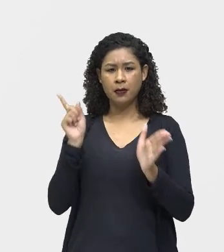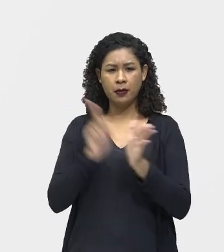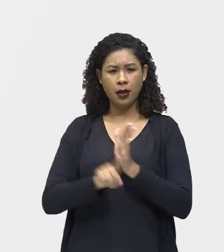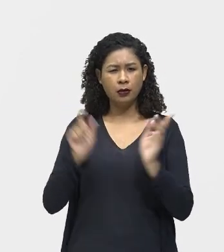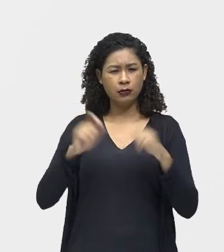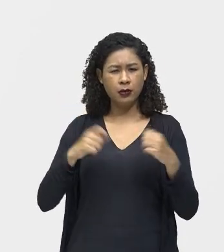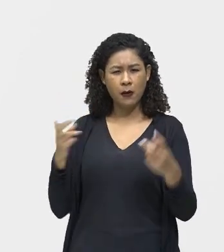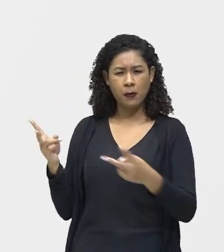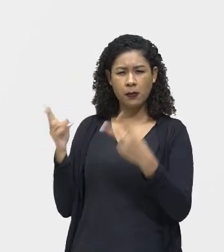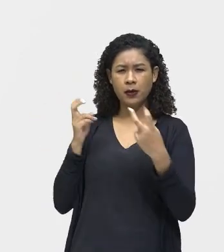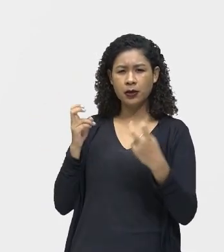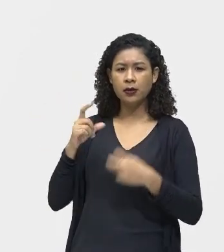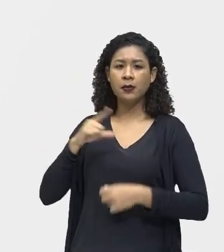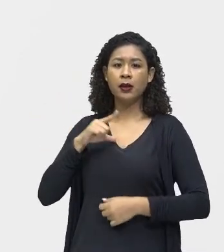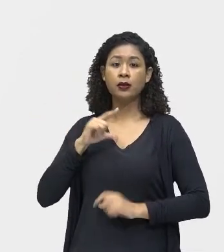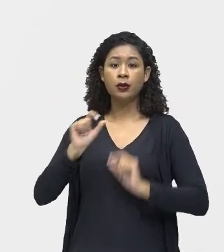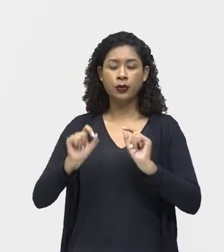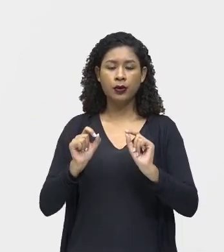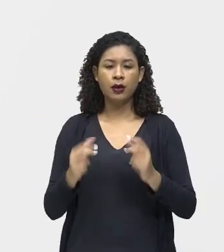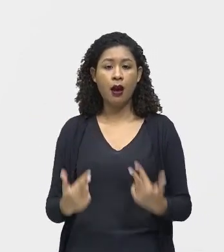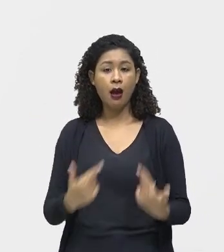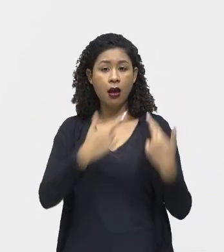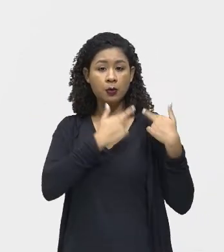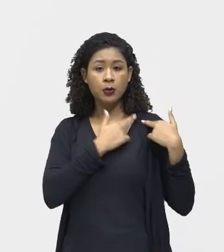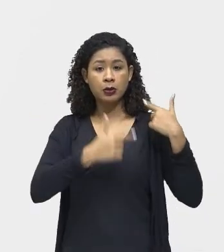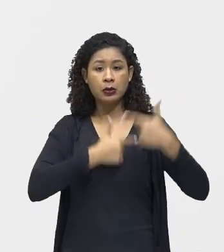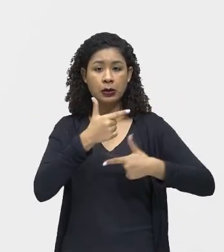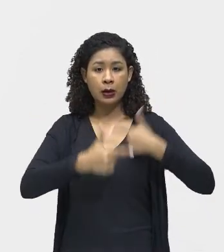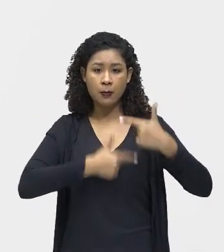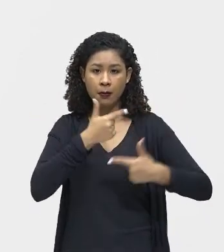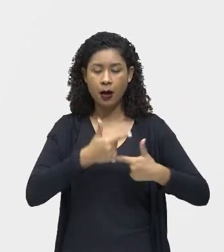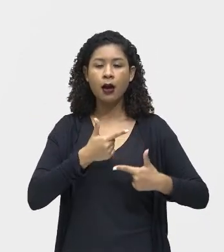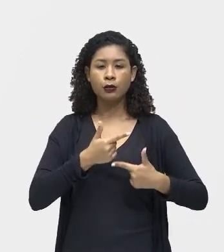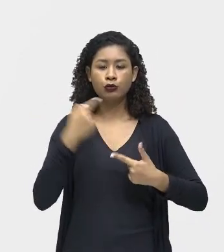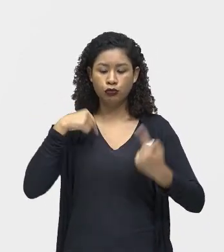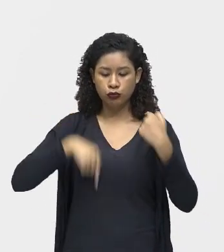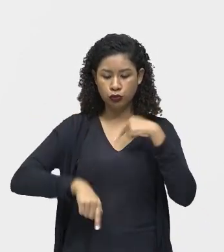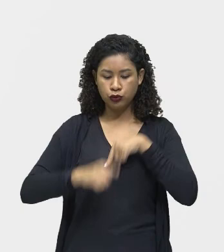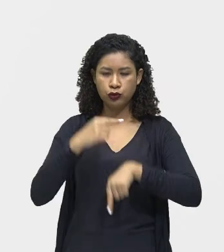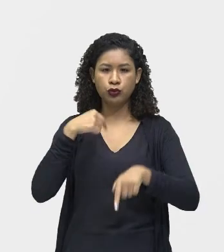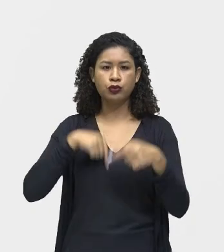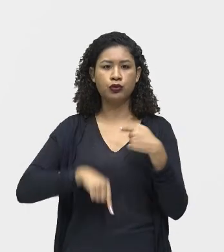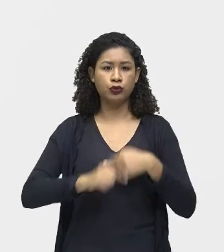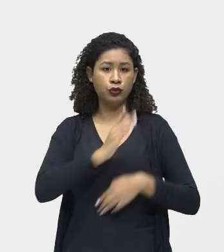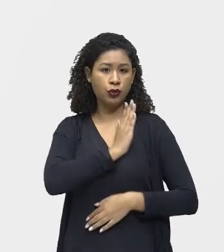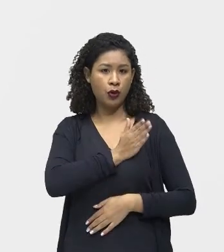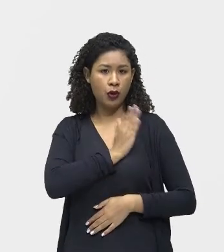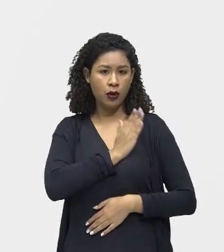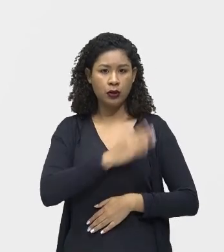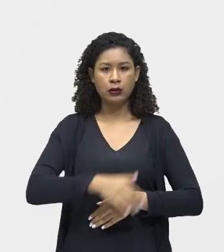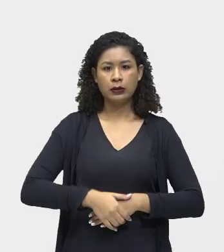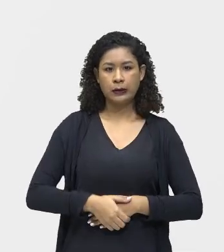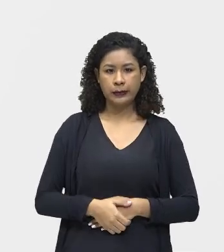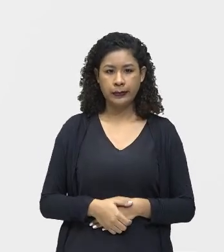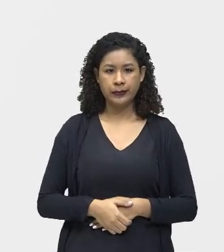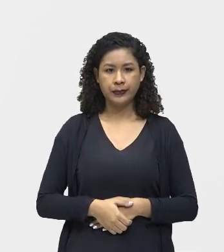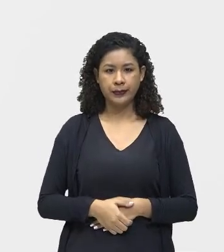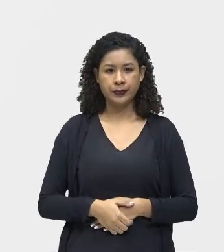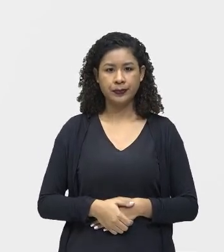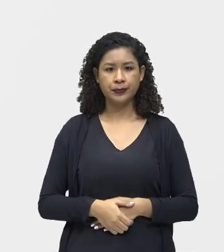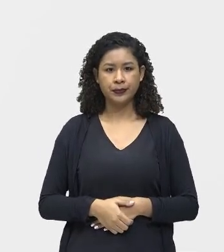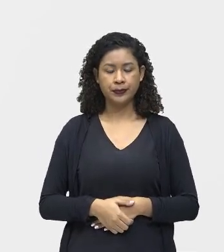está relacionada com a função do sistema cardiovascular. Então, a questão é do Mundo Educação, questão 1, e ela